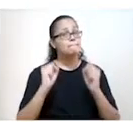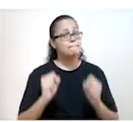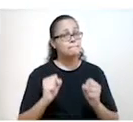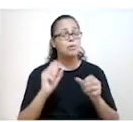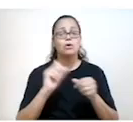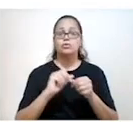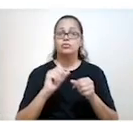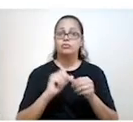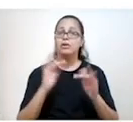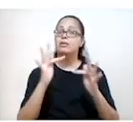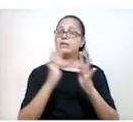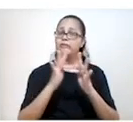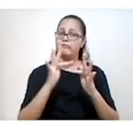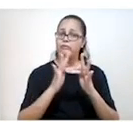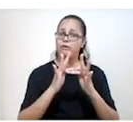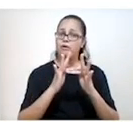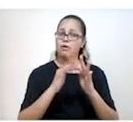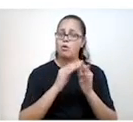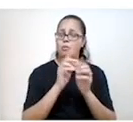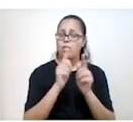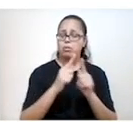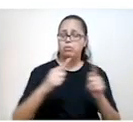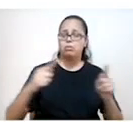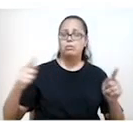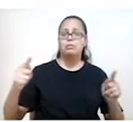elaborar fórmulas gigantescas.